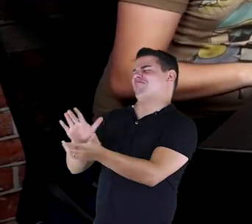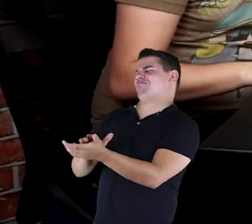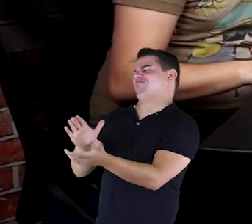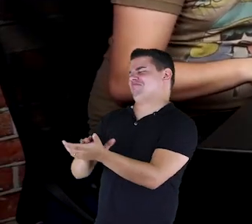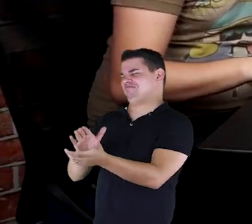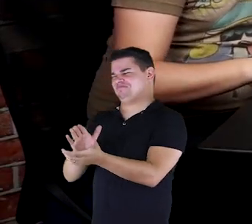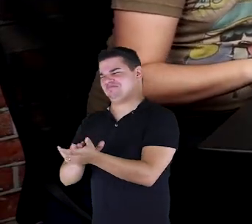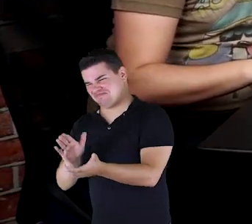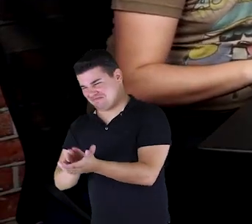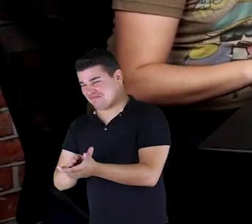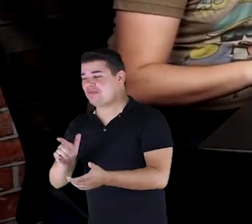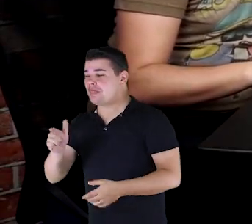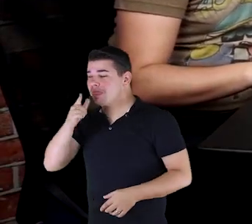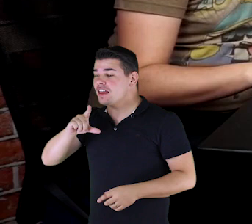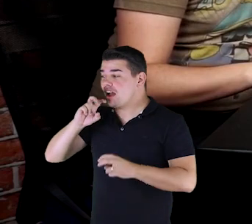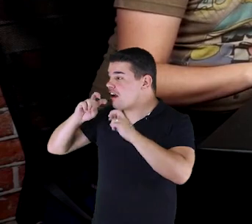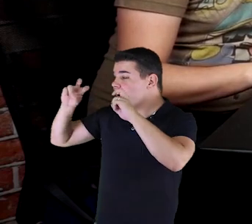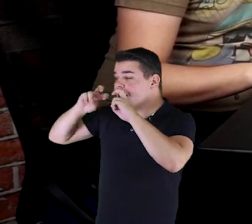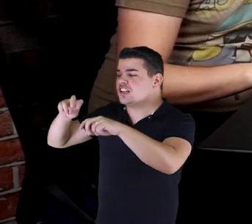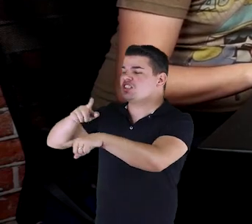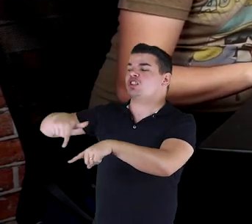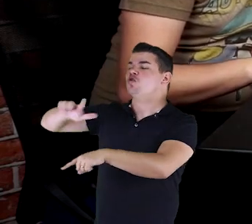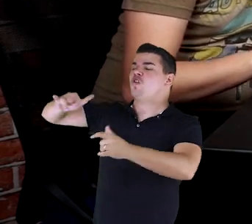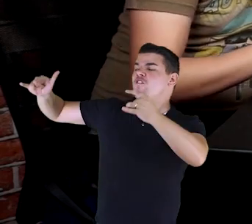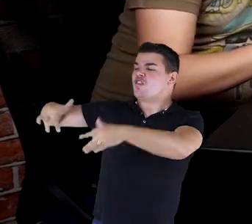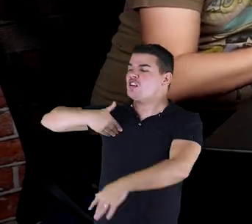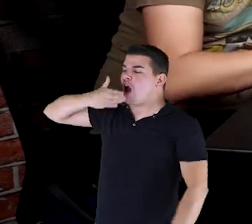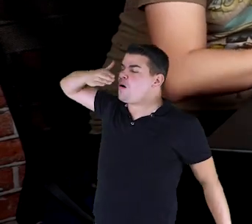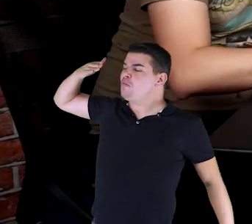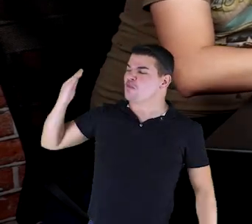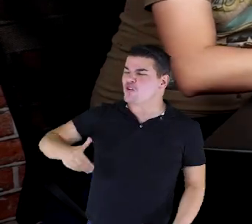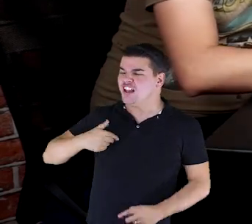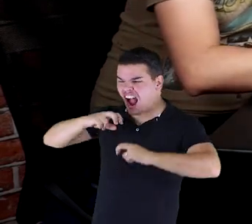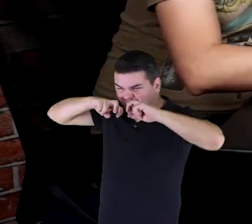retira. Nossa, grito quando eu tiro seus pães, filha da puta!